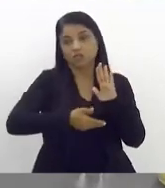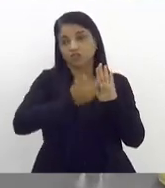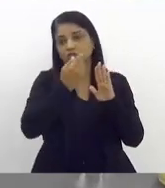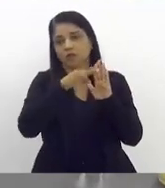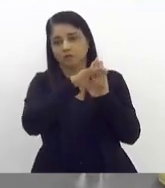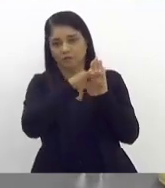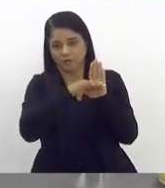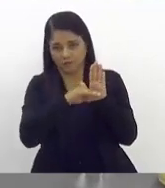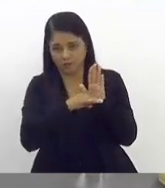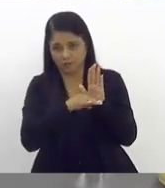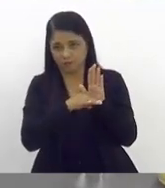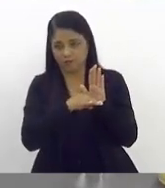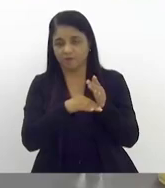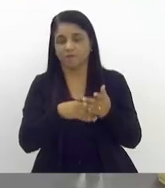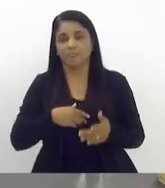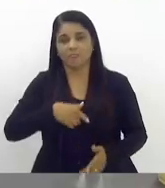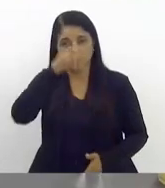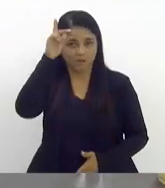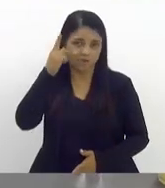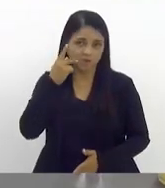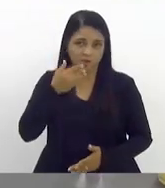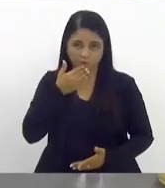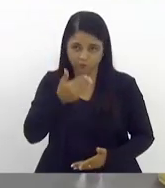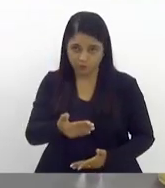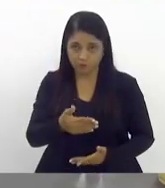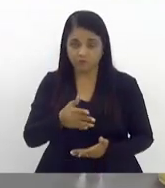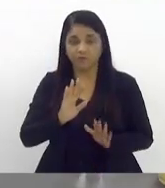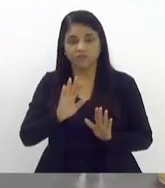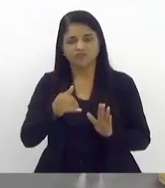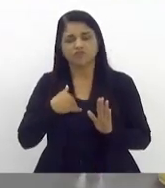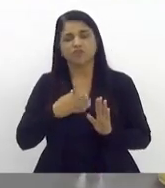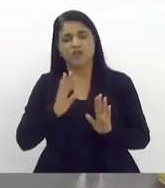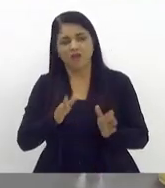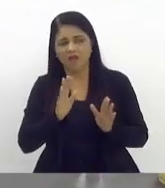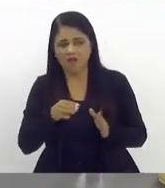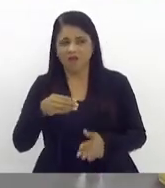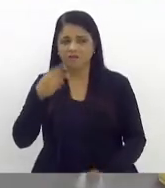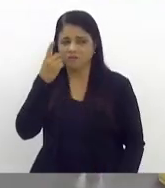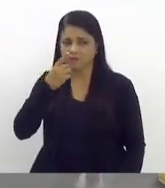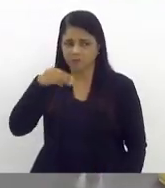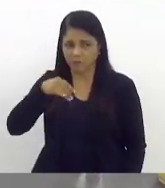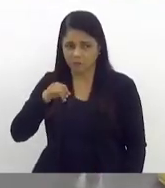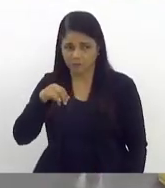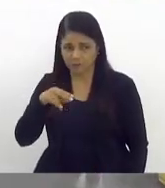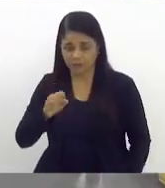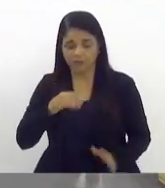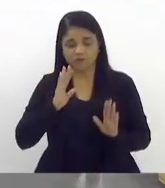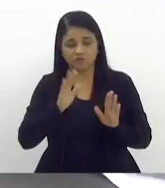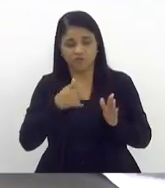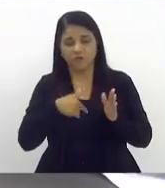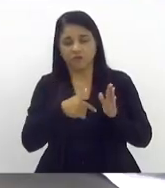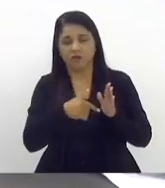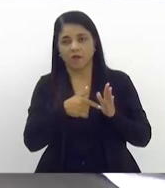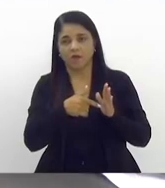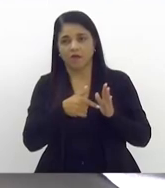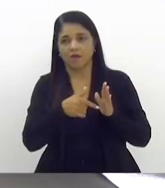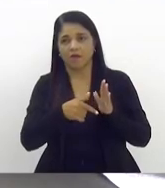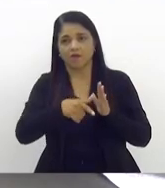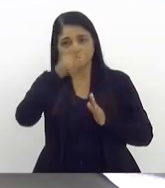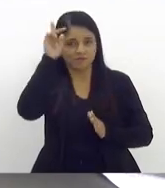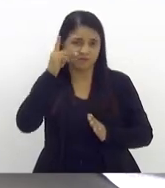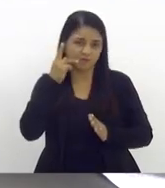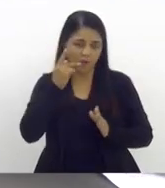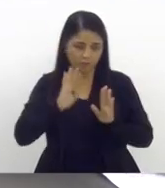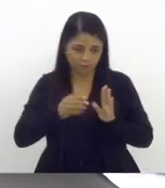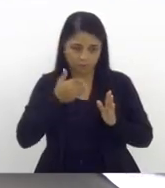para o deputado Luiz Paulo. Embora já tenha sido retirado pela vista do deputado Luiz Paulo, queria fazer uma